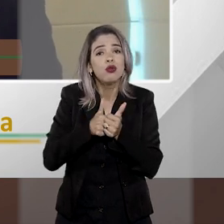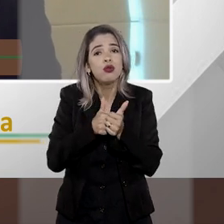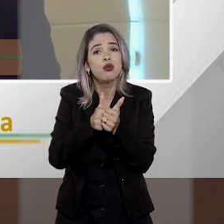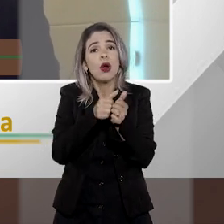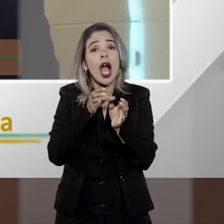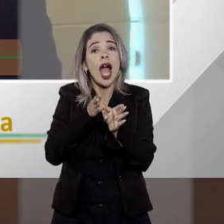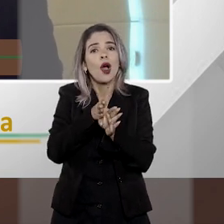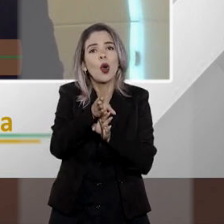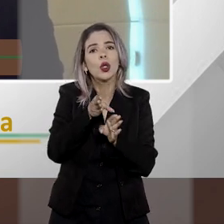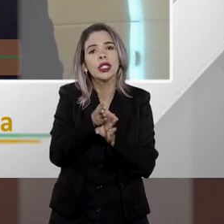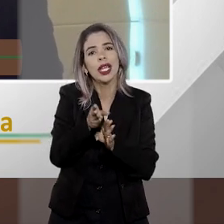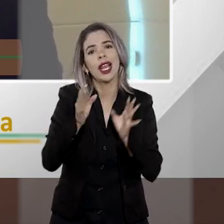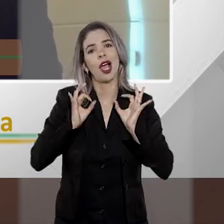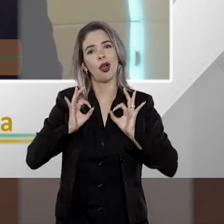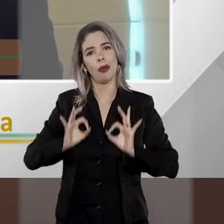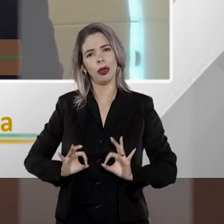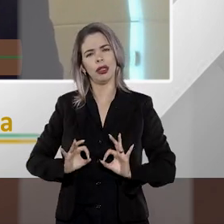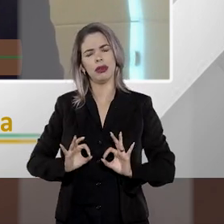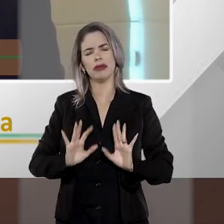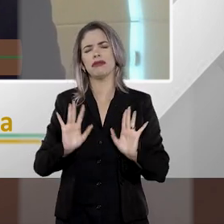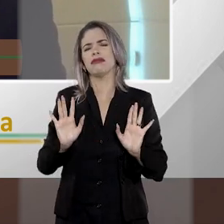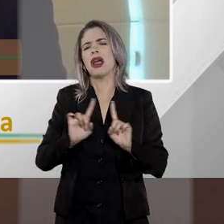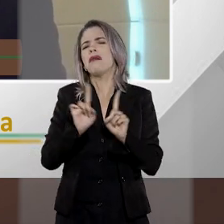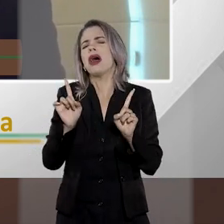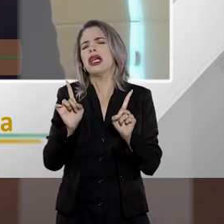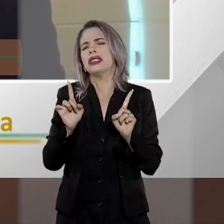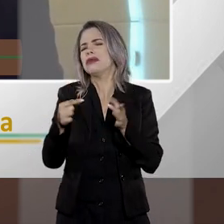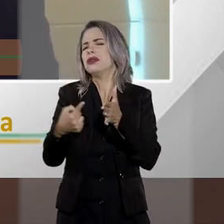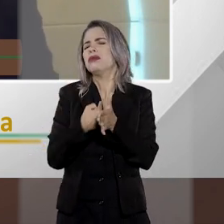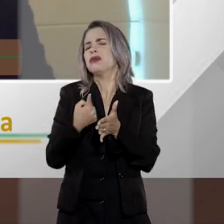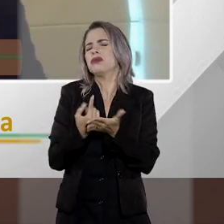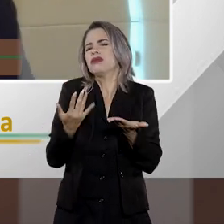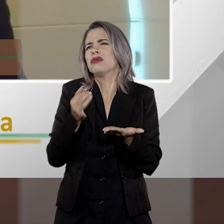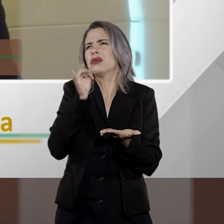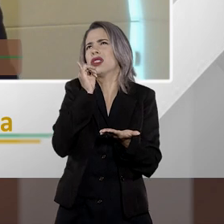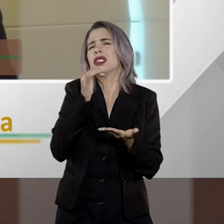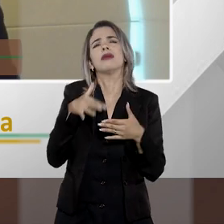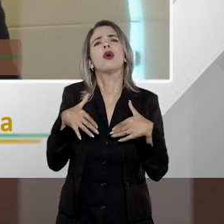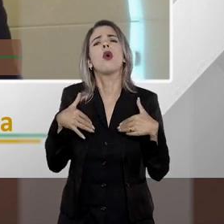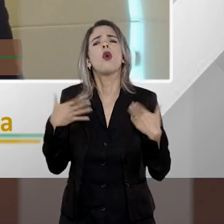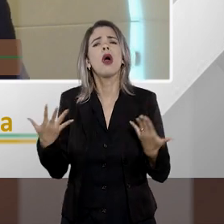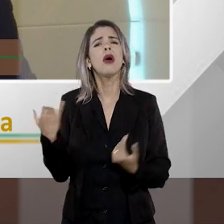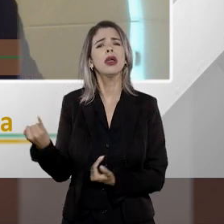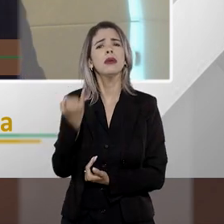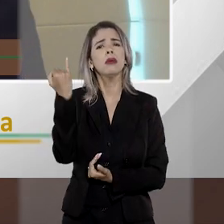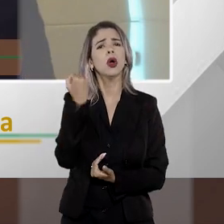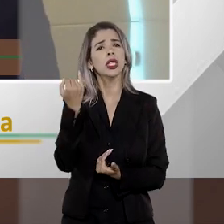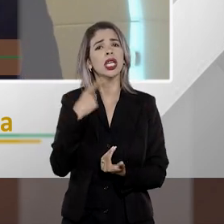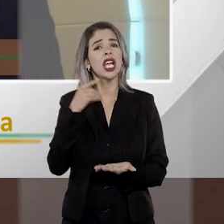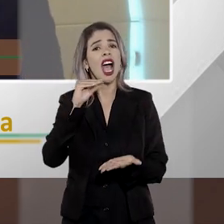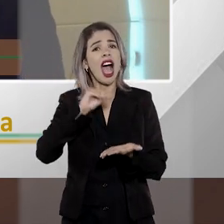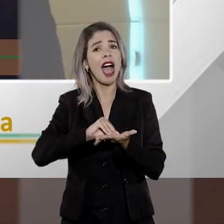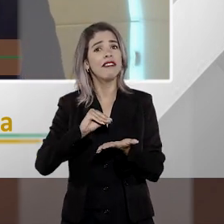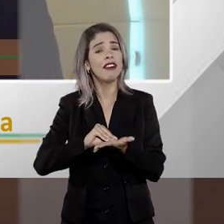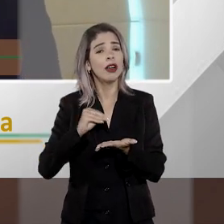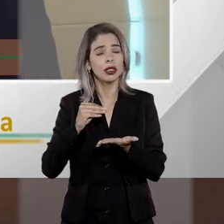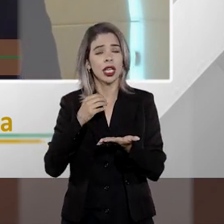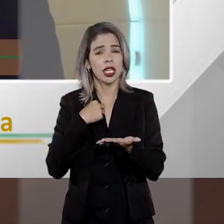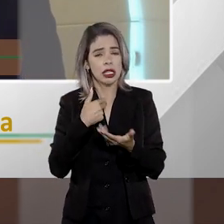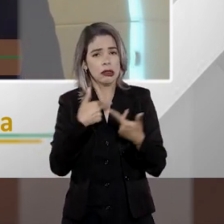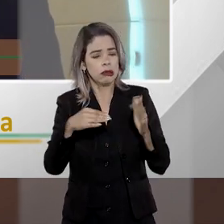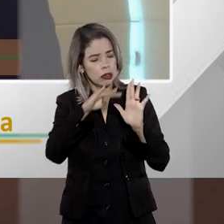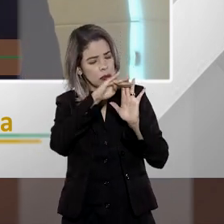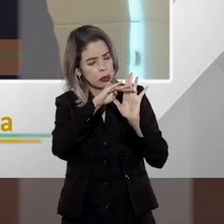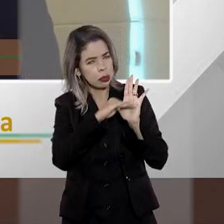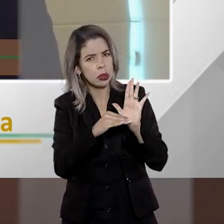direito ao caso concreto. E aí vocês podem me perguntar, mas, poxa, professor, qual que é a importância da falta grave no